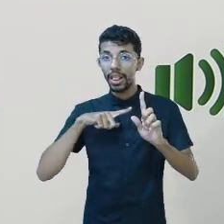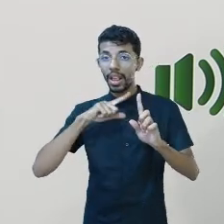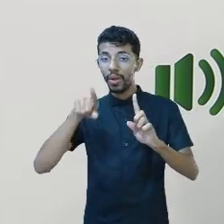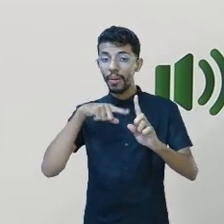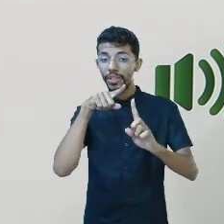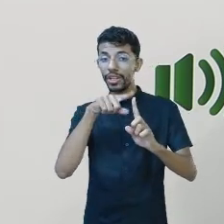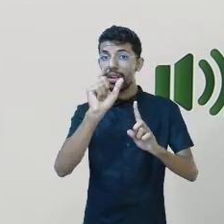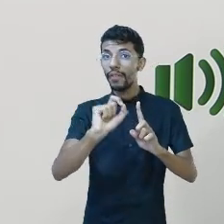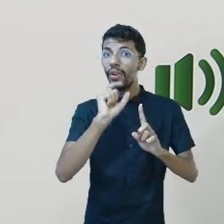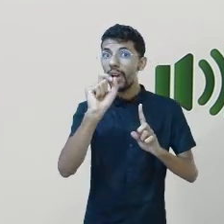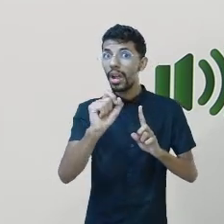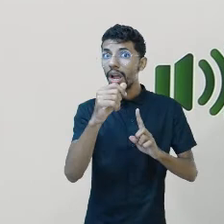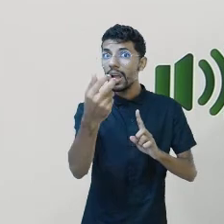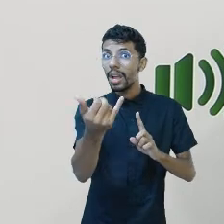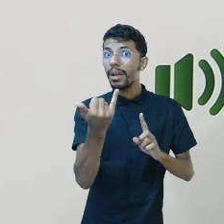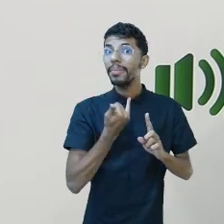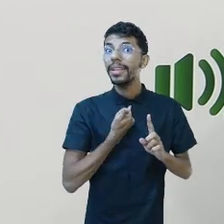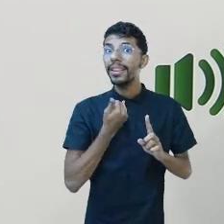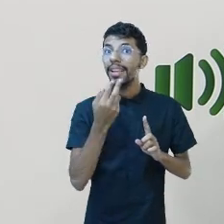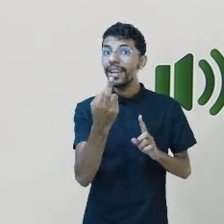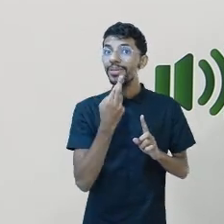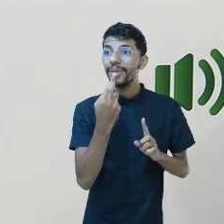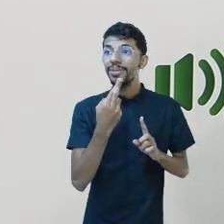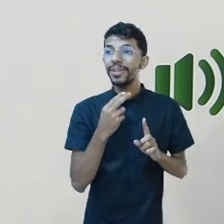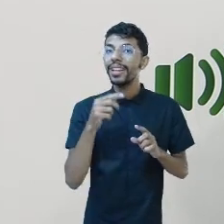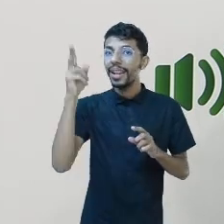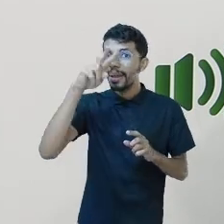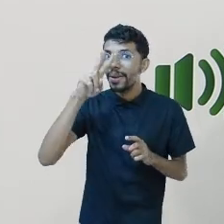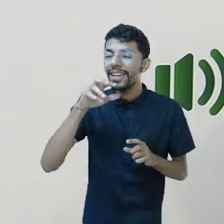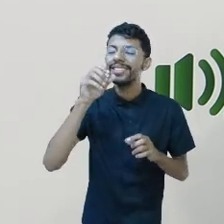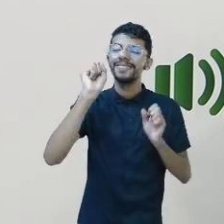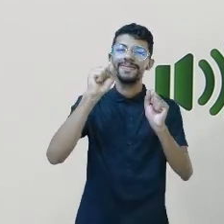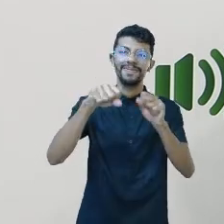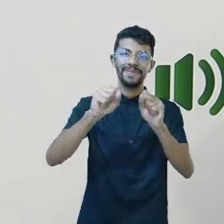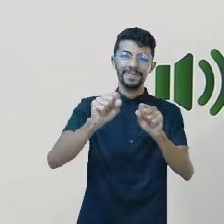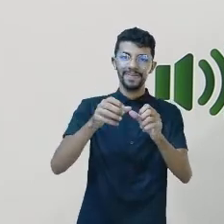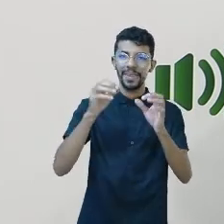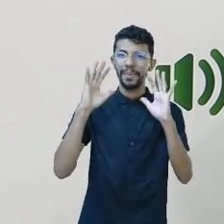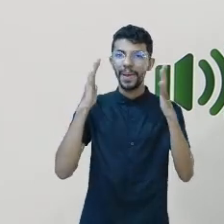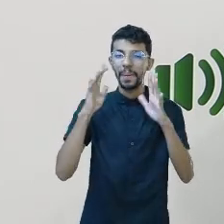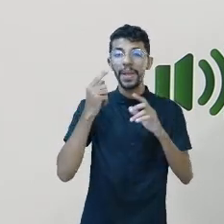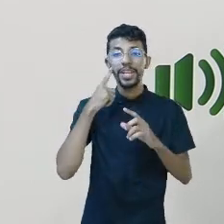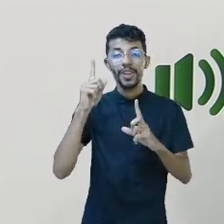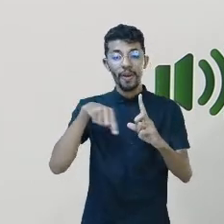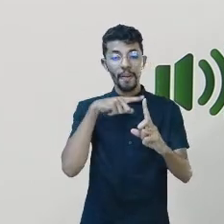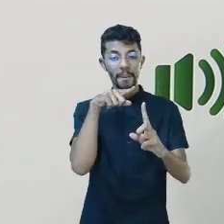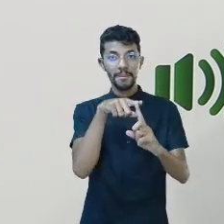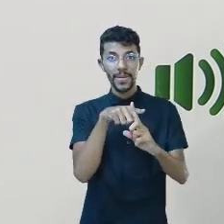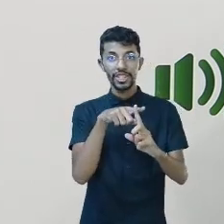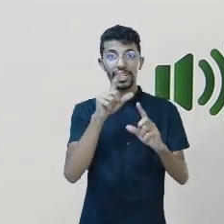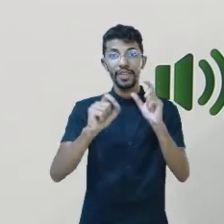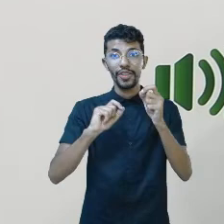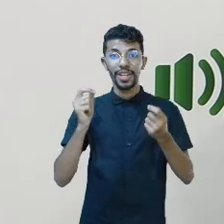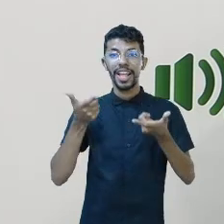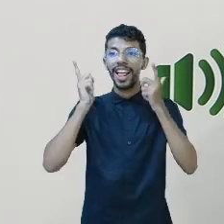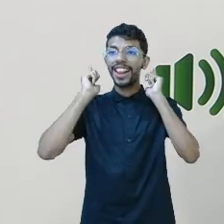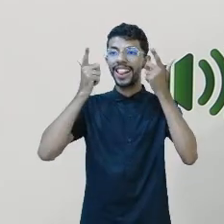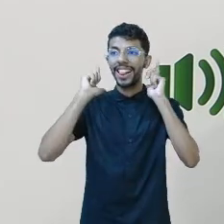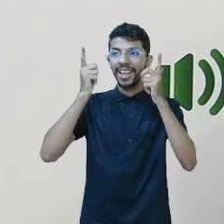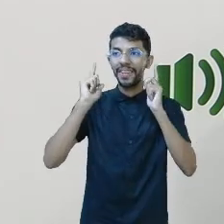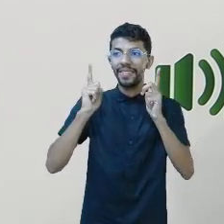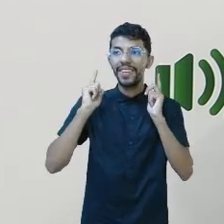Diz aí, por favor, estão lembrados, não estão? Por favor. Sim, muito bem. tem o objetivo de divertir quem